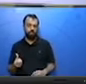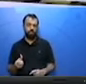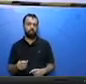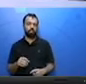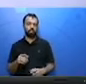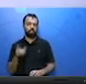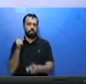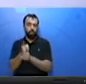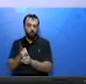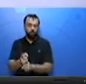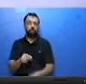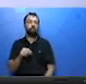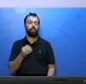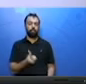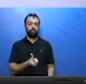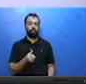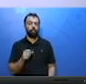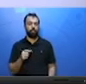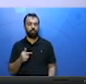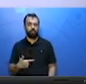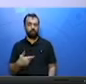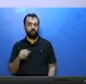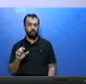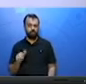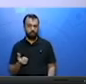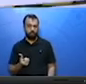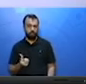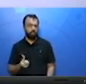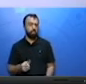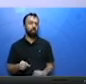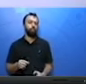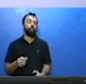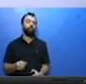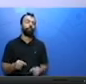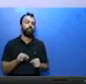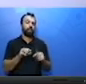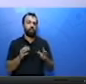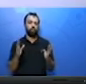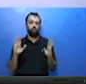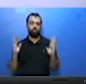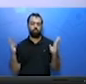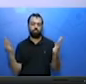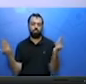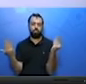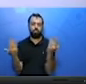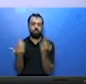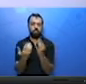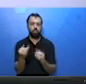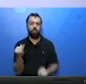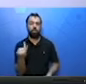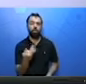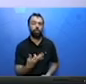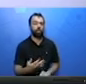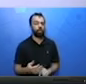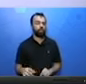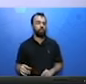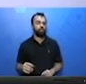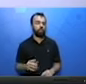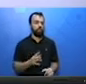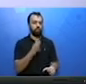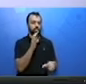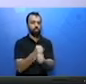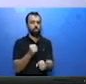Então, qual o comprimento da cerca? O comprimento da cerca é somando todos os tamanhos do terreno. Um